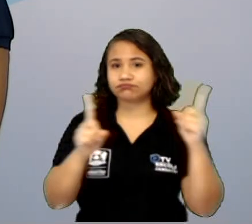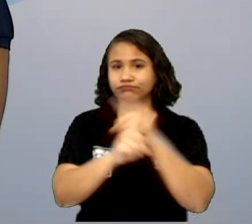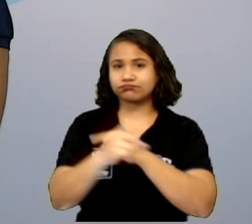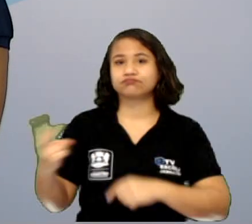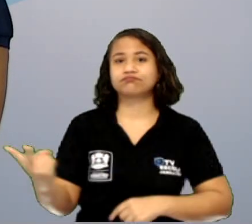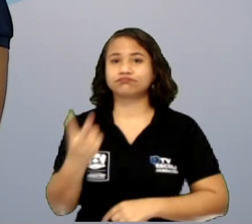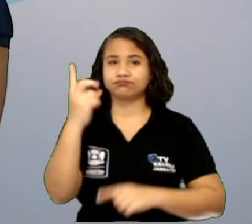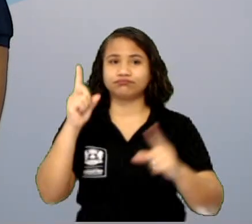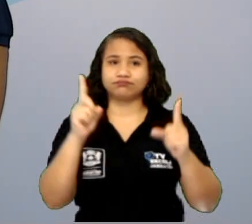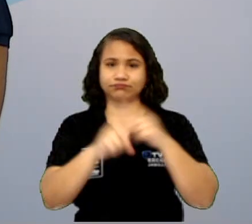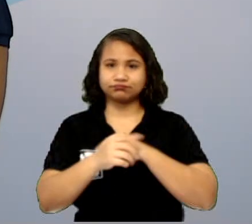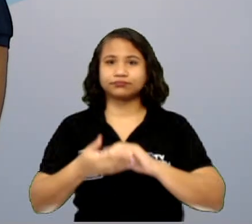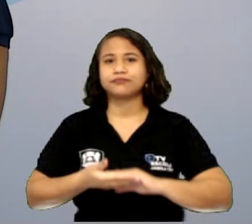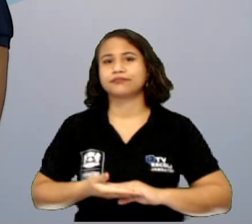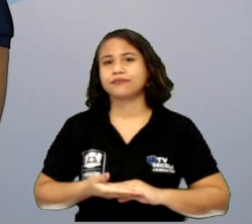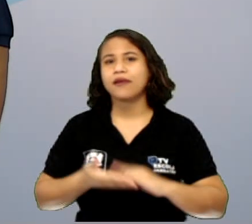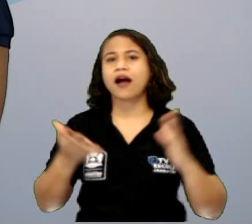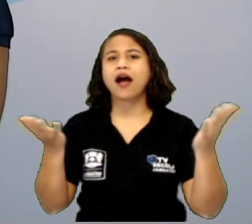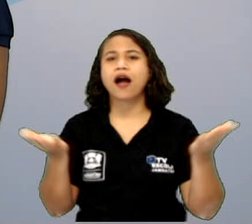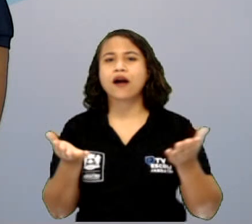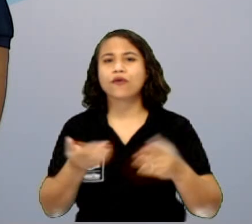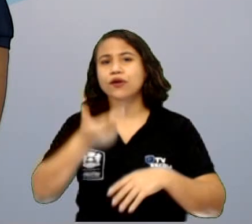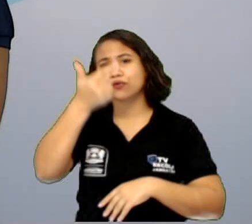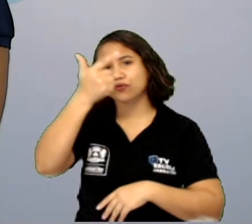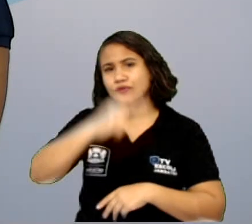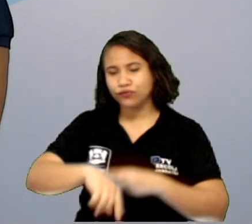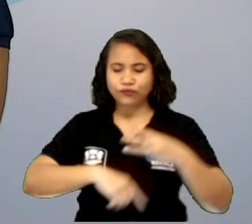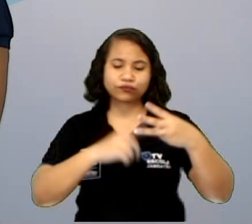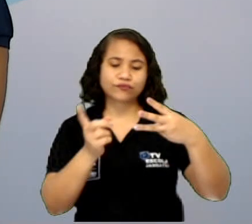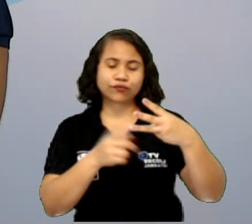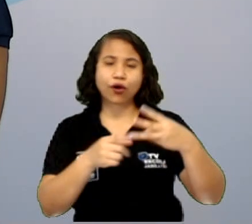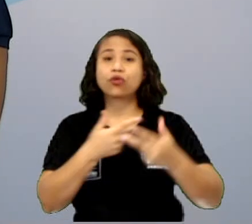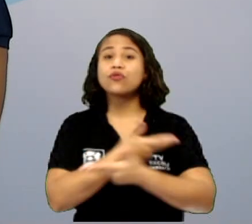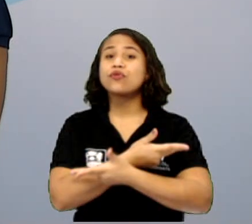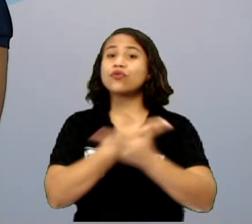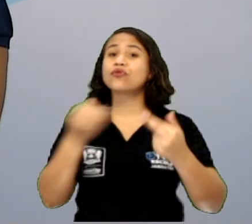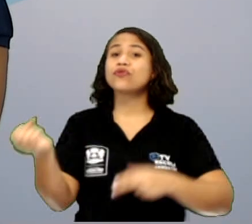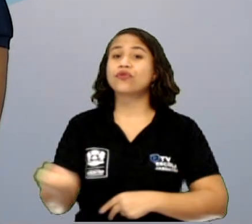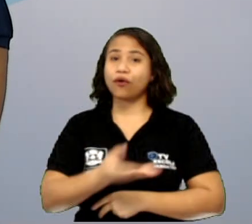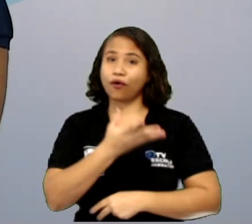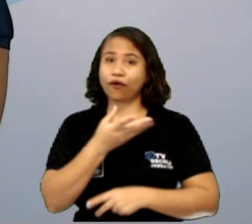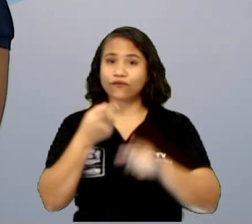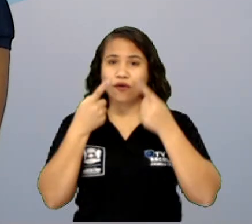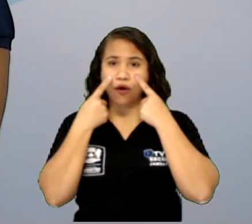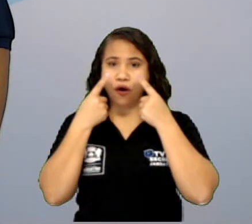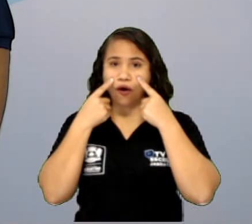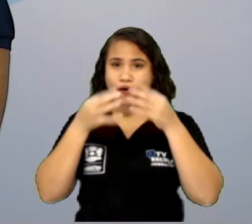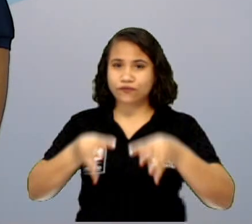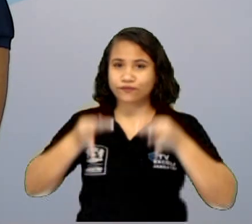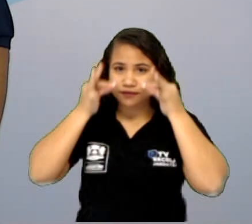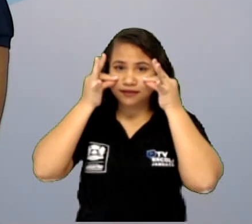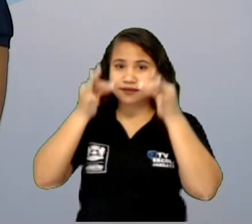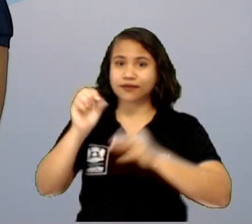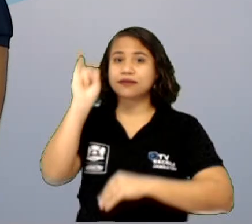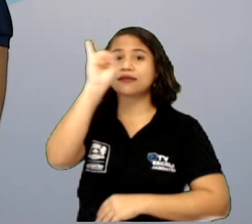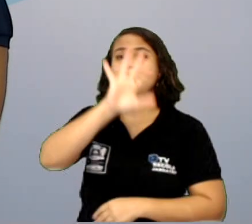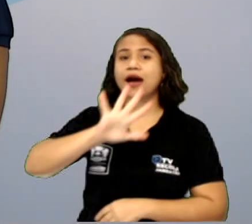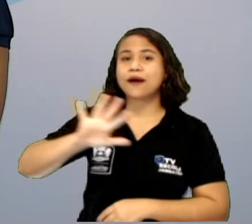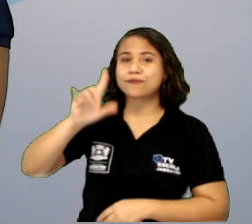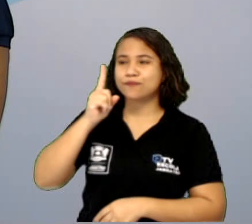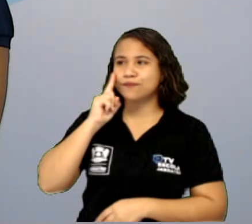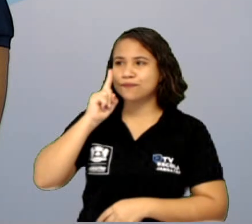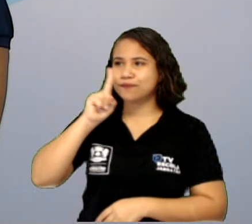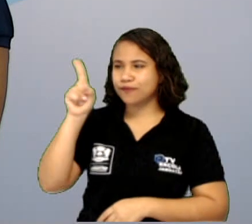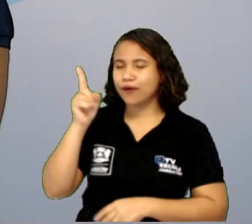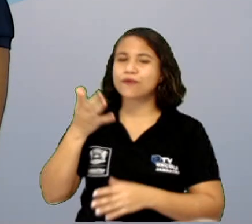proporcional vamos fazer mais um agora tá esse é novidade tá Então observa aí na tela comigo em